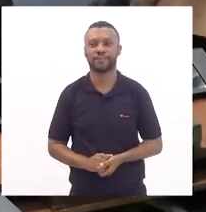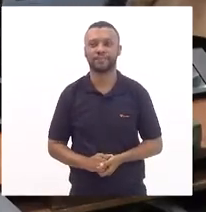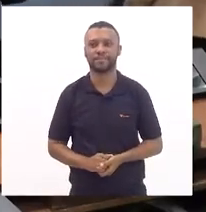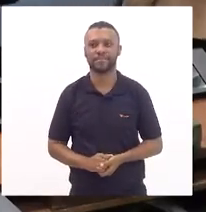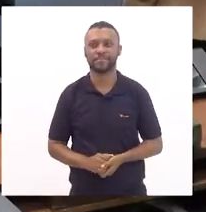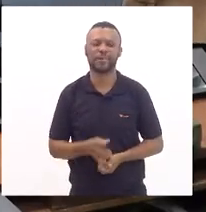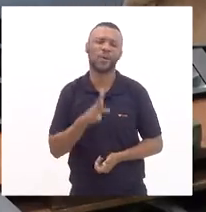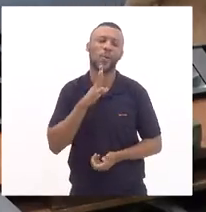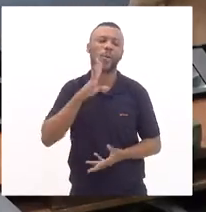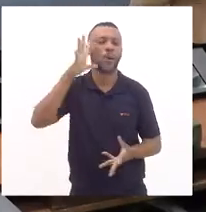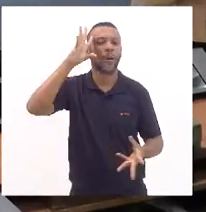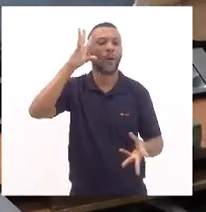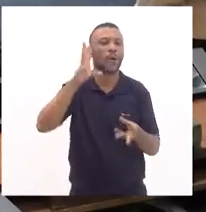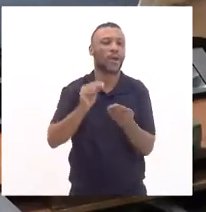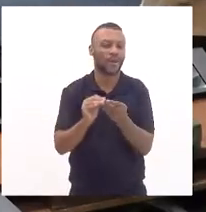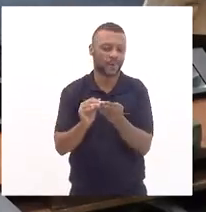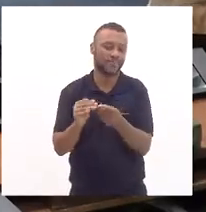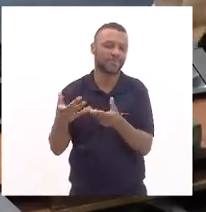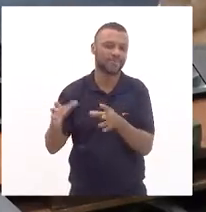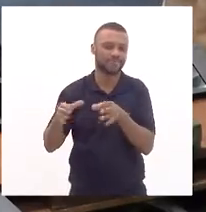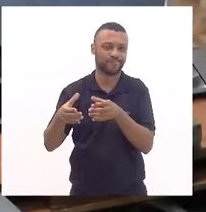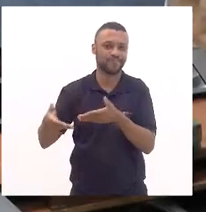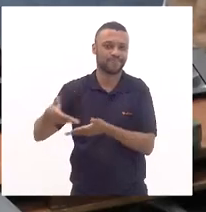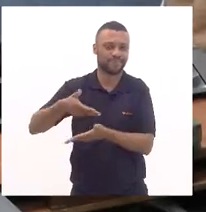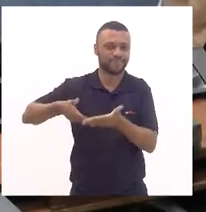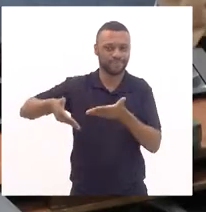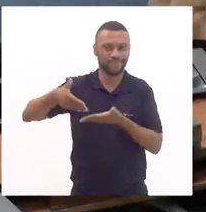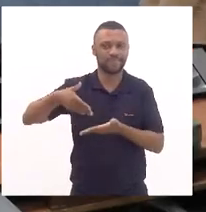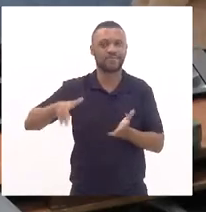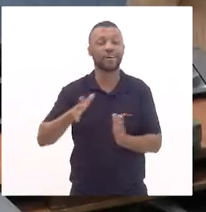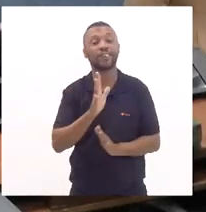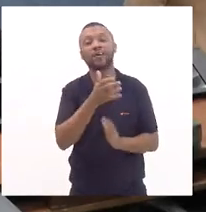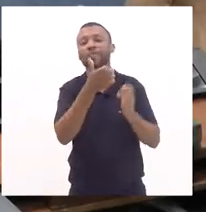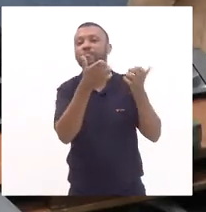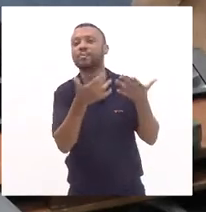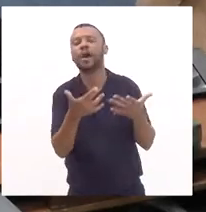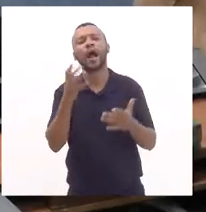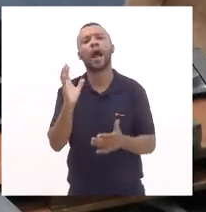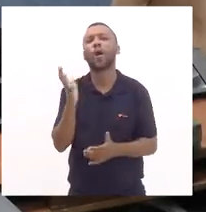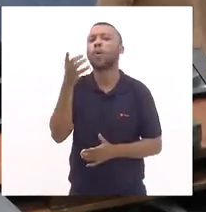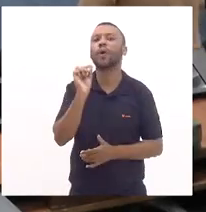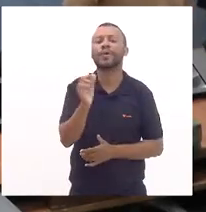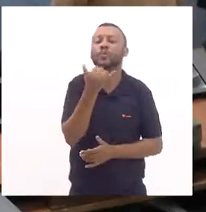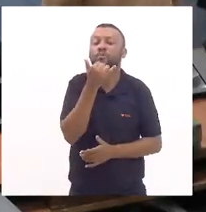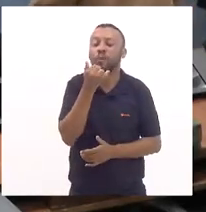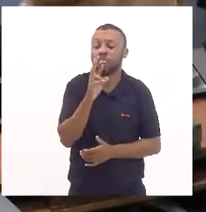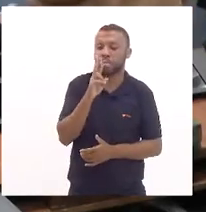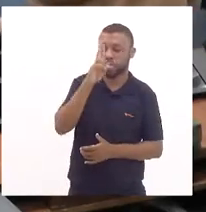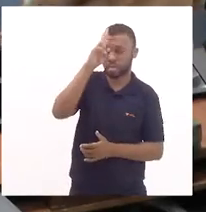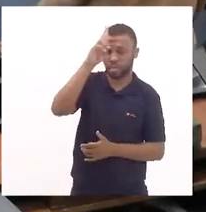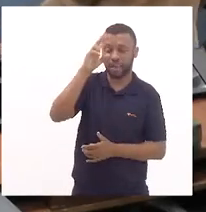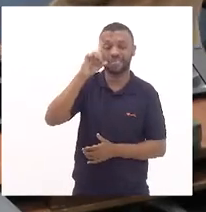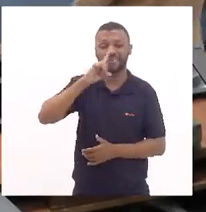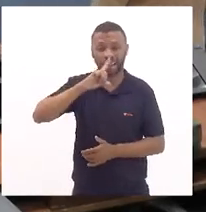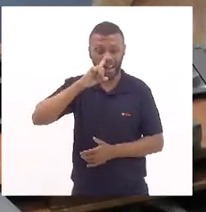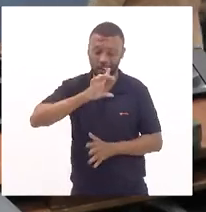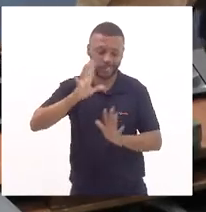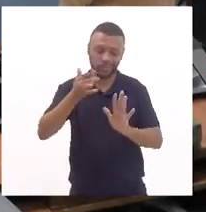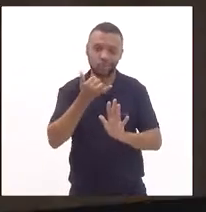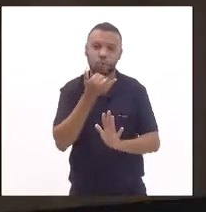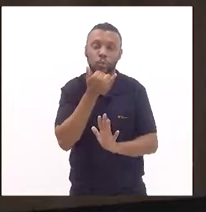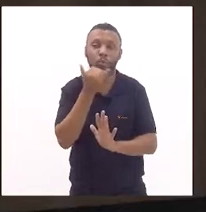Conheço meu povo. Não, presidente, já falei para o senhor o que aconteceu ali, um ato falho. Mas